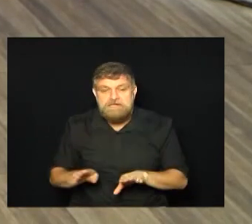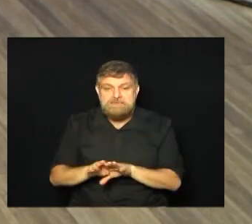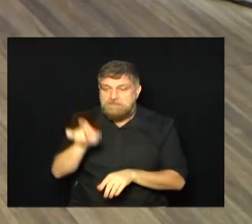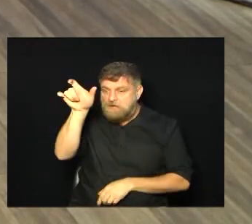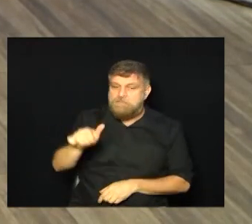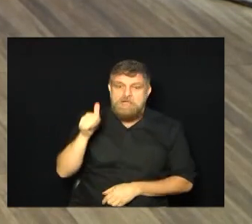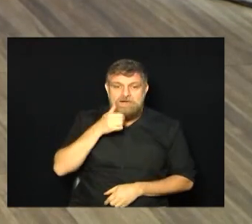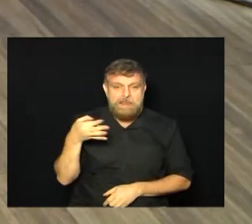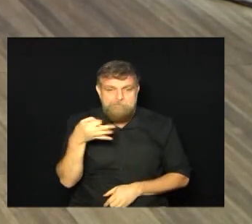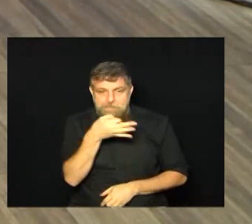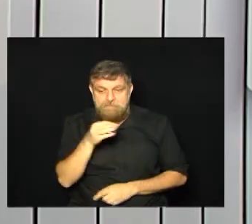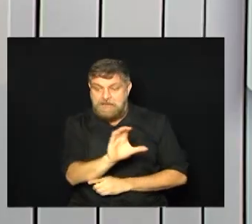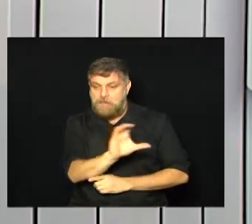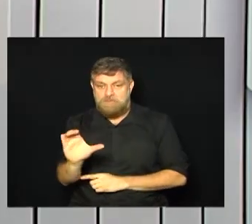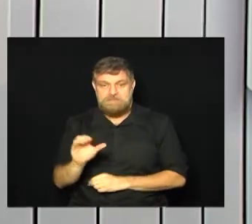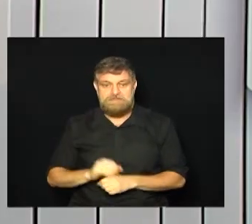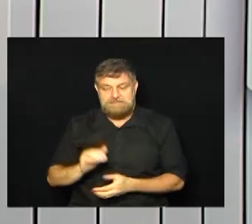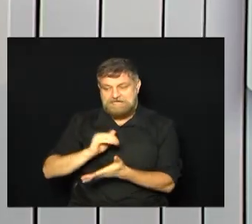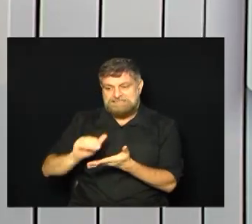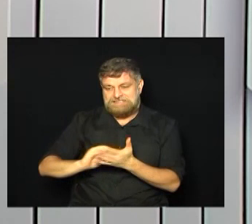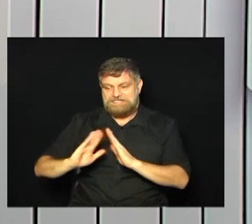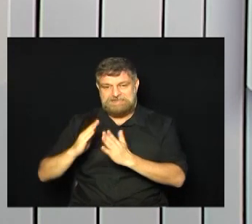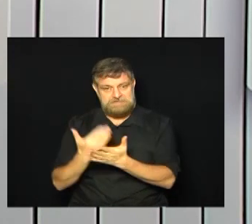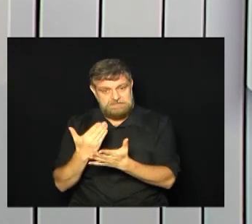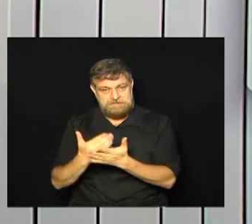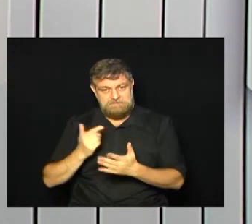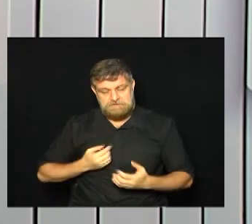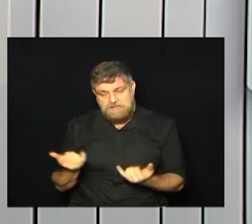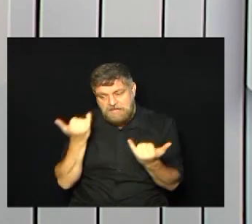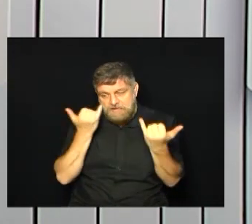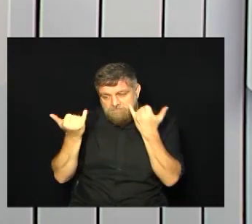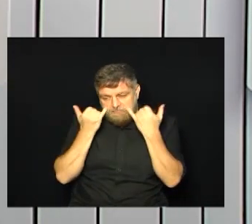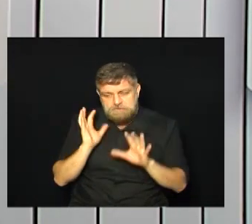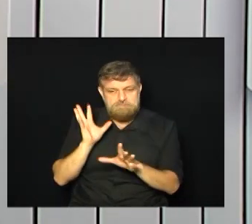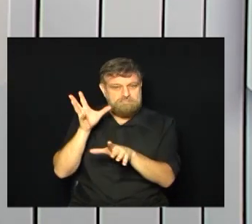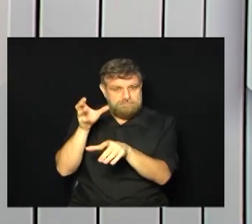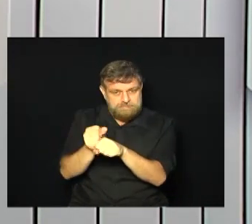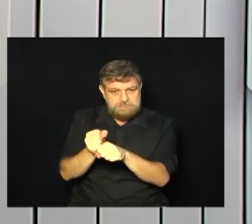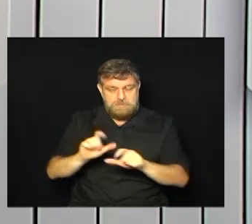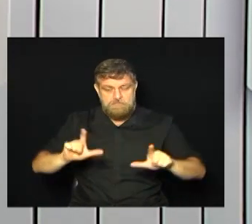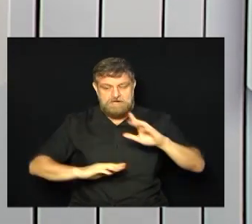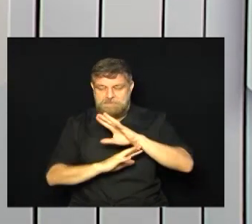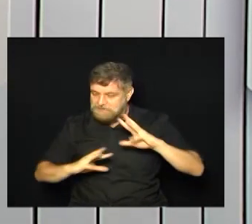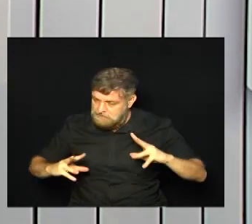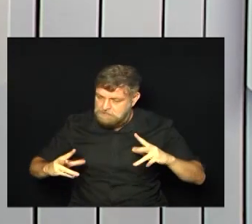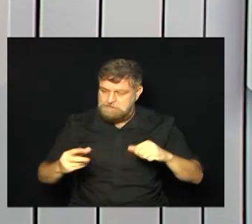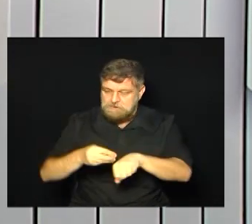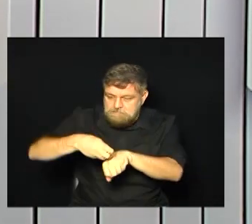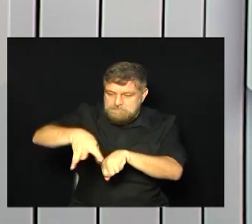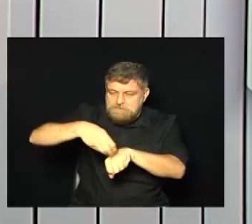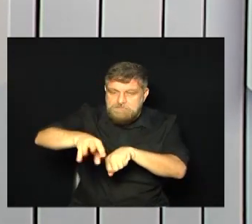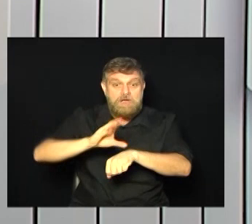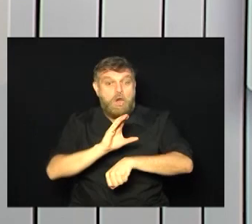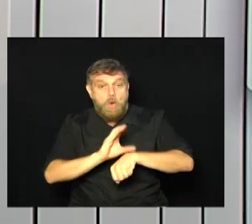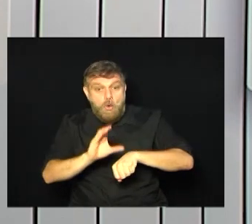também, Ujimori, coordenadora da Secretaria Escolar, por todas as informações aqui no nosso Câmara Total, falando sobre os